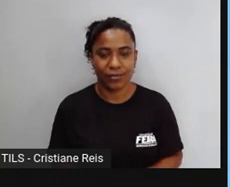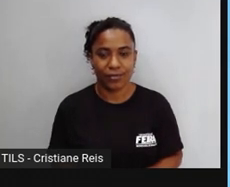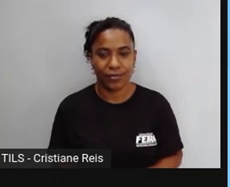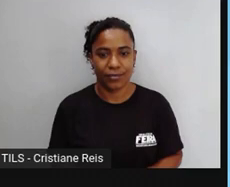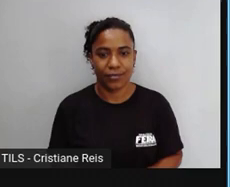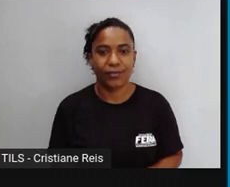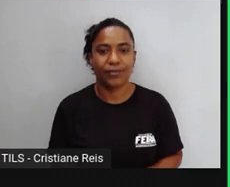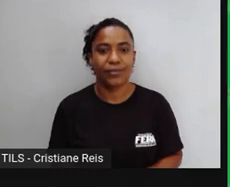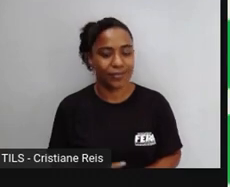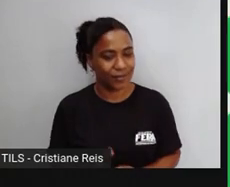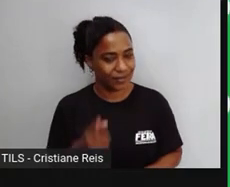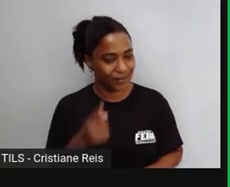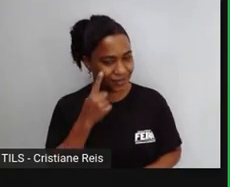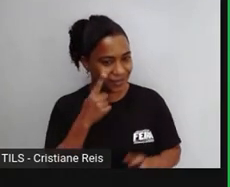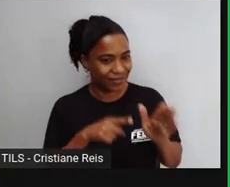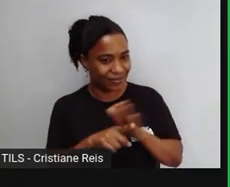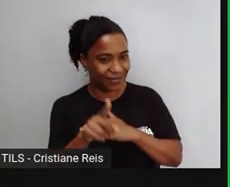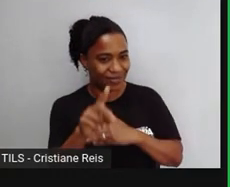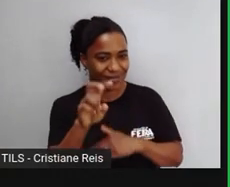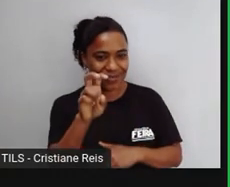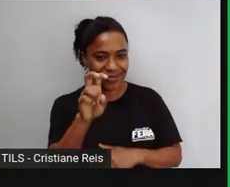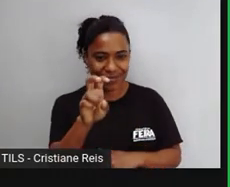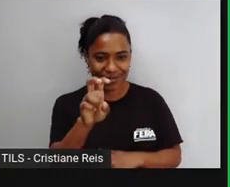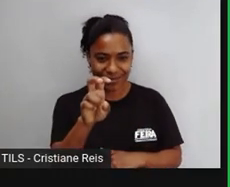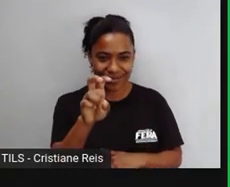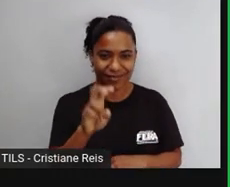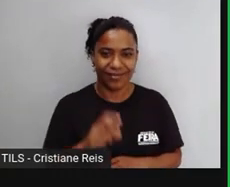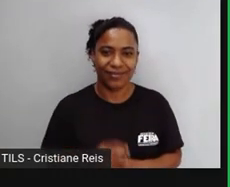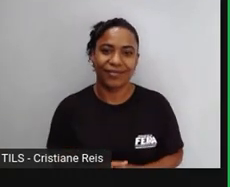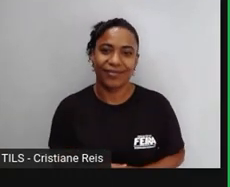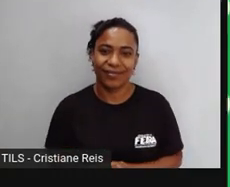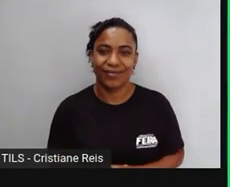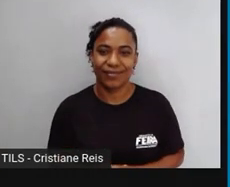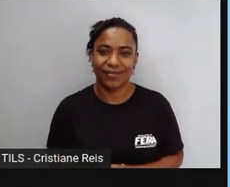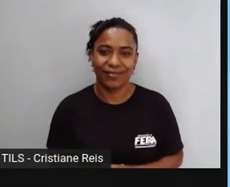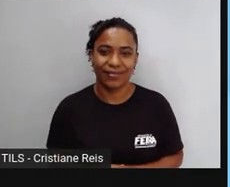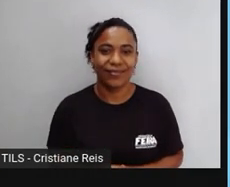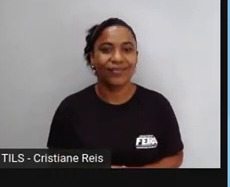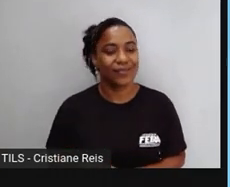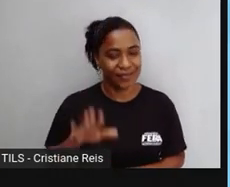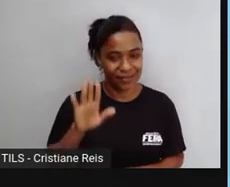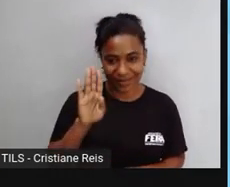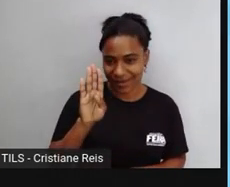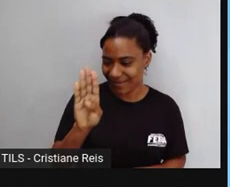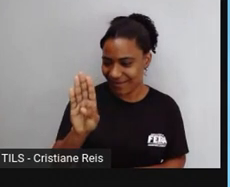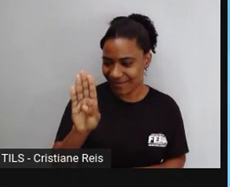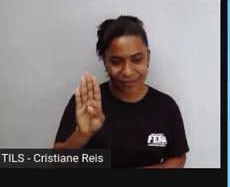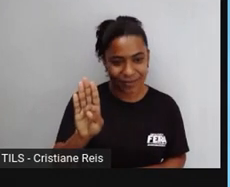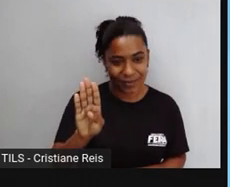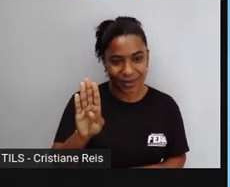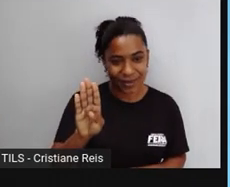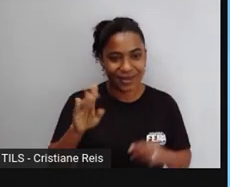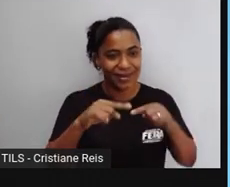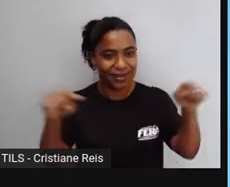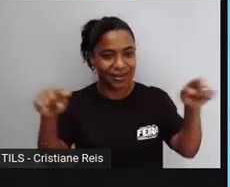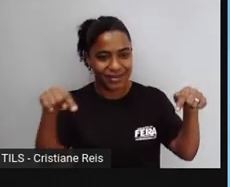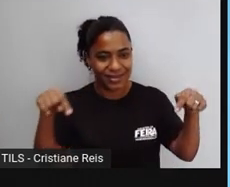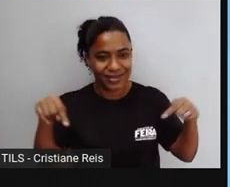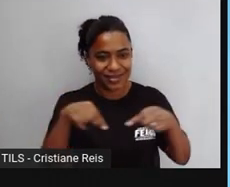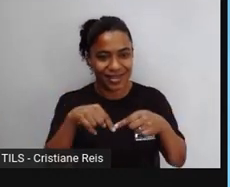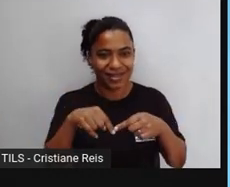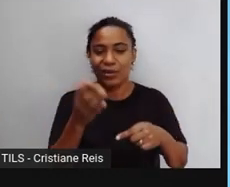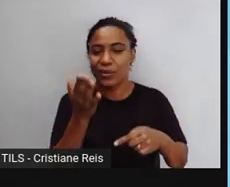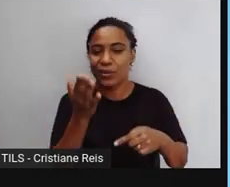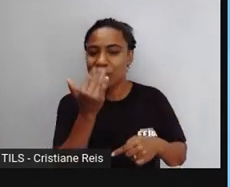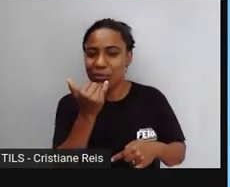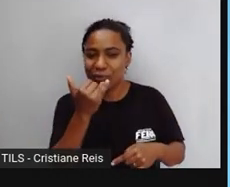Number five, bedroom or dining room, sala de jantar.